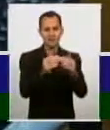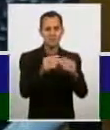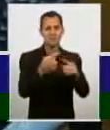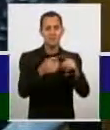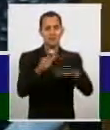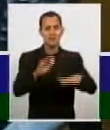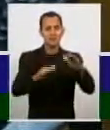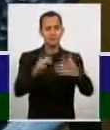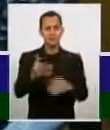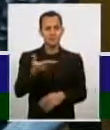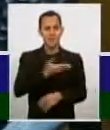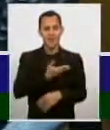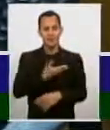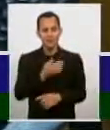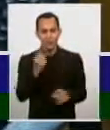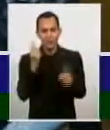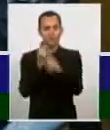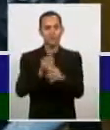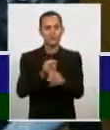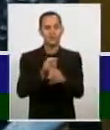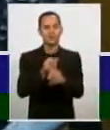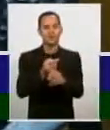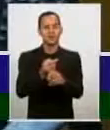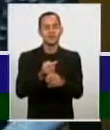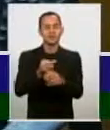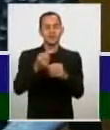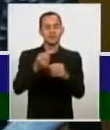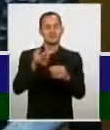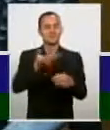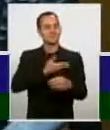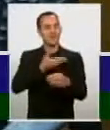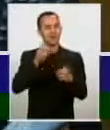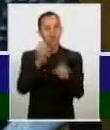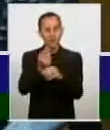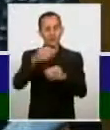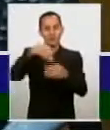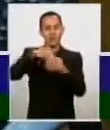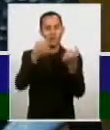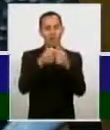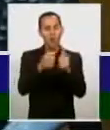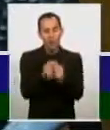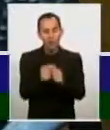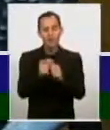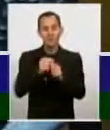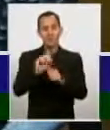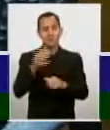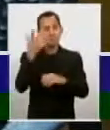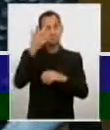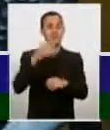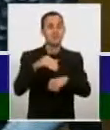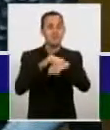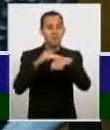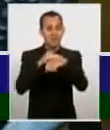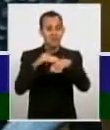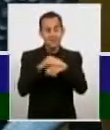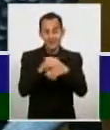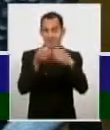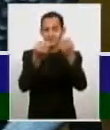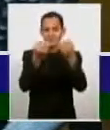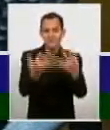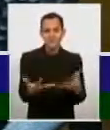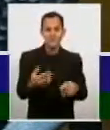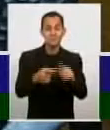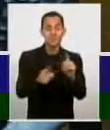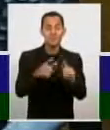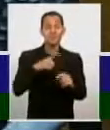vezes é um amigo que ela encontra dentro do ônibus, ela quer conversar. É o único momento que ela tem para de repente pôr um assunto em dias. E